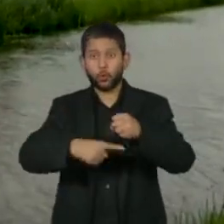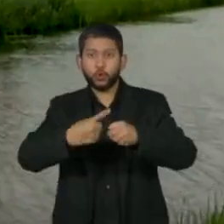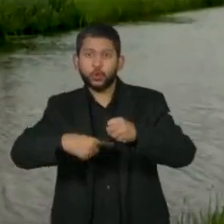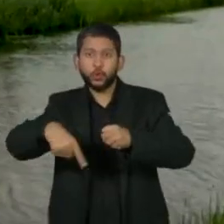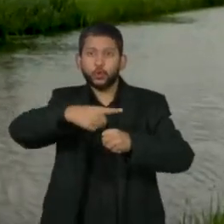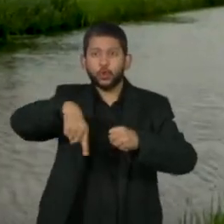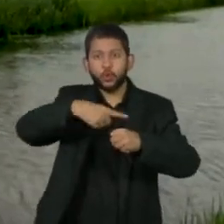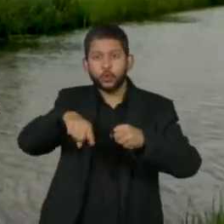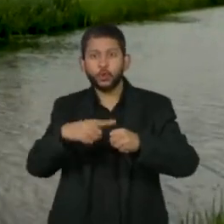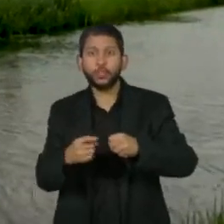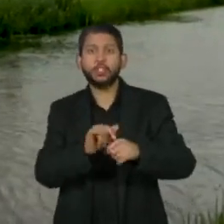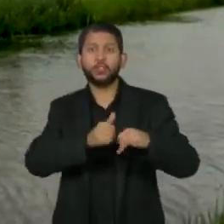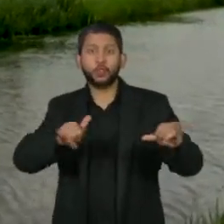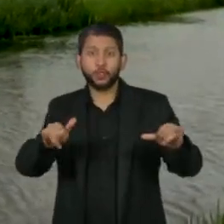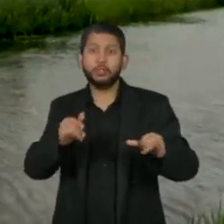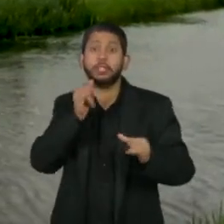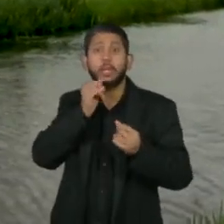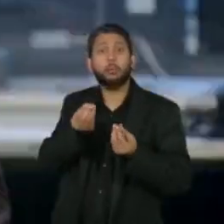matrizes energéticas como a França por exemplo